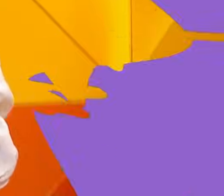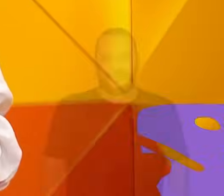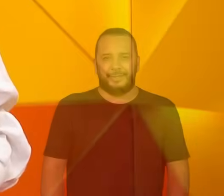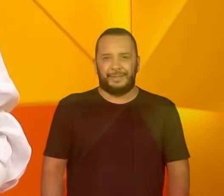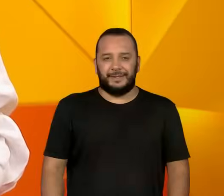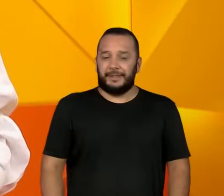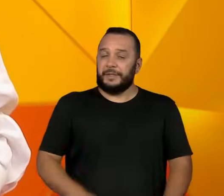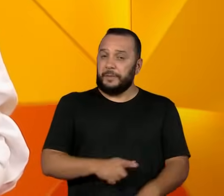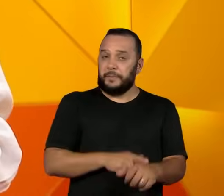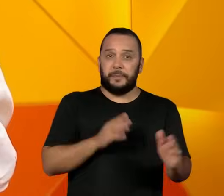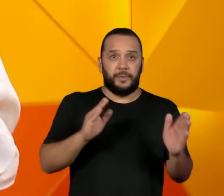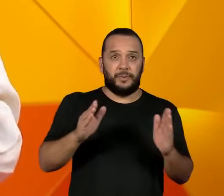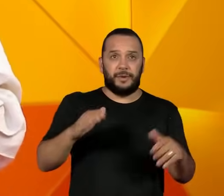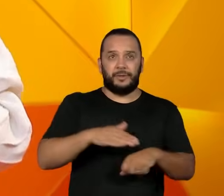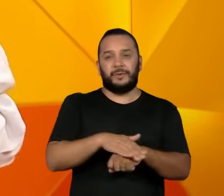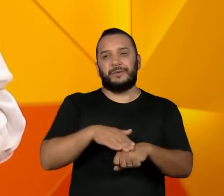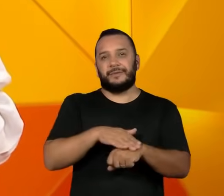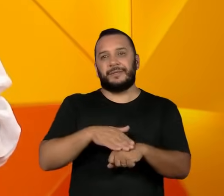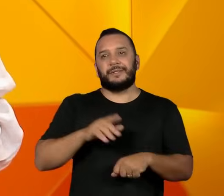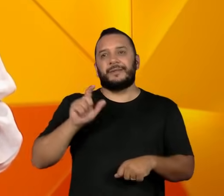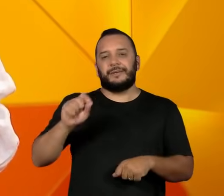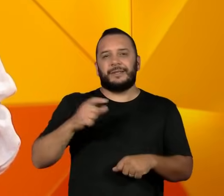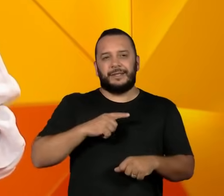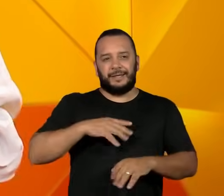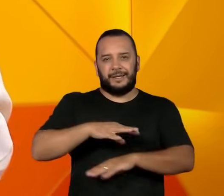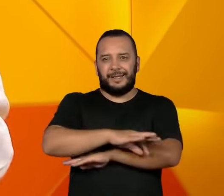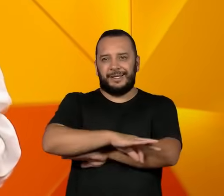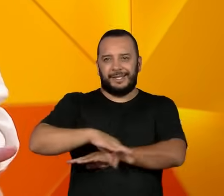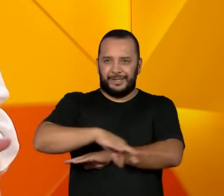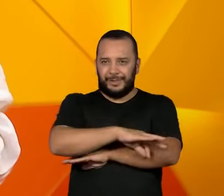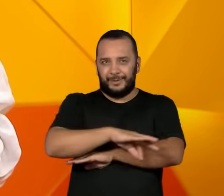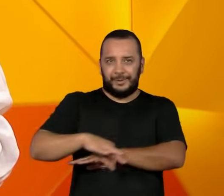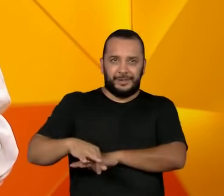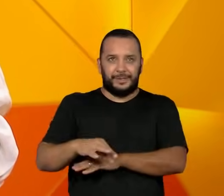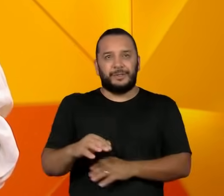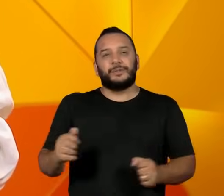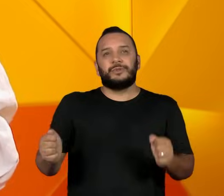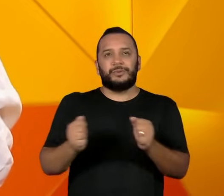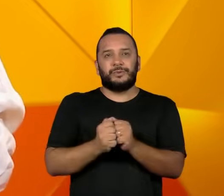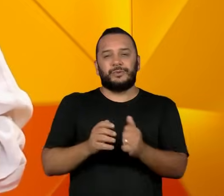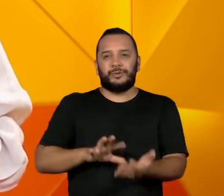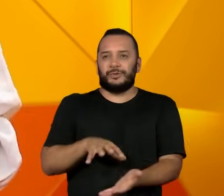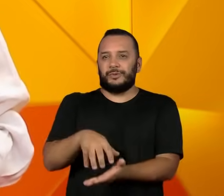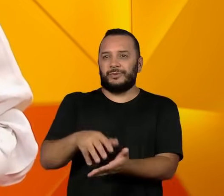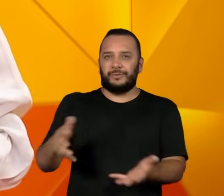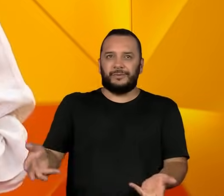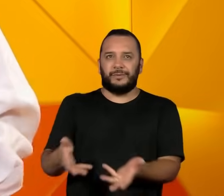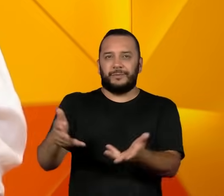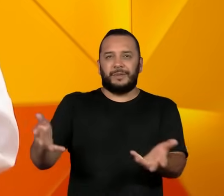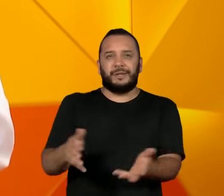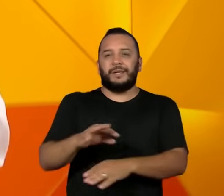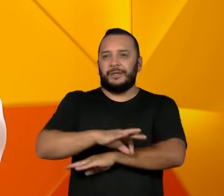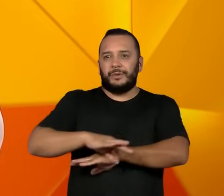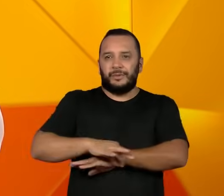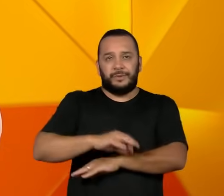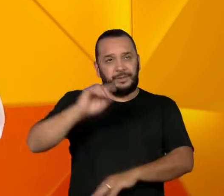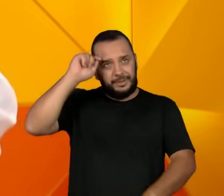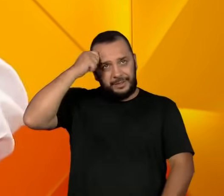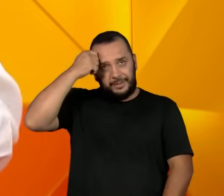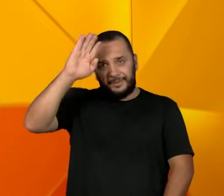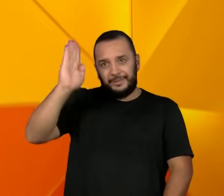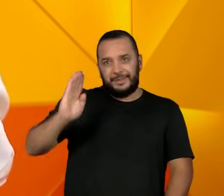Chegou o nosso momento de conversar sobre arquitetura, sempre junto com o Instituto de Fomento à Arquitetura